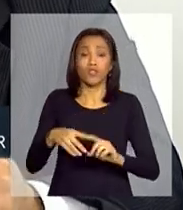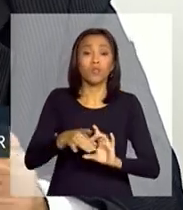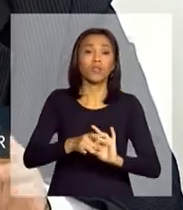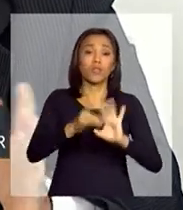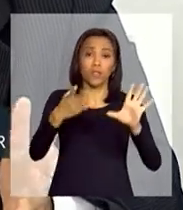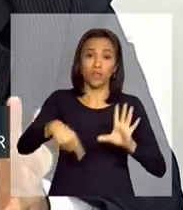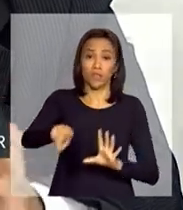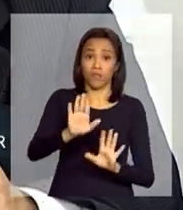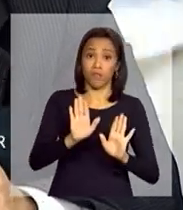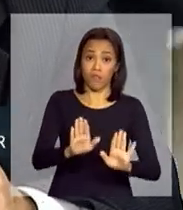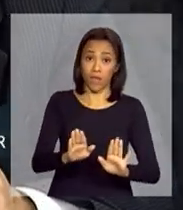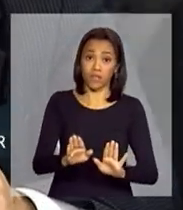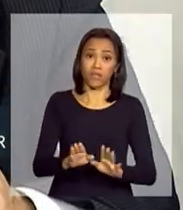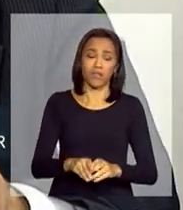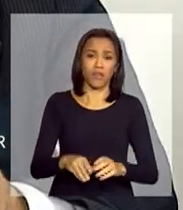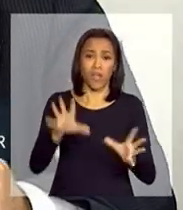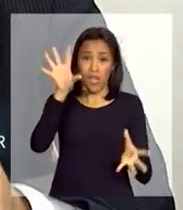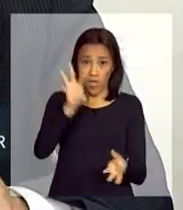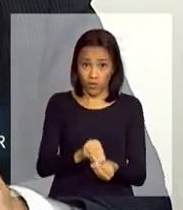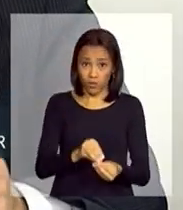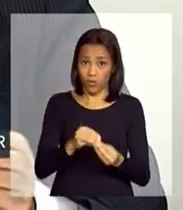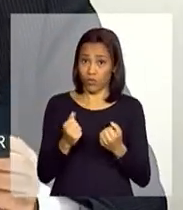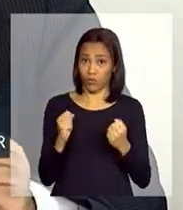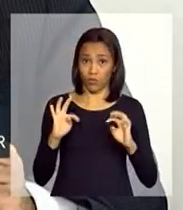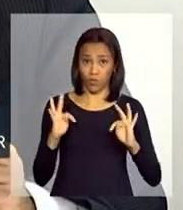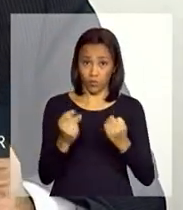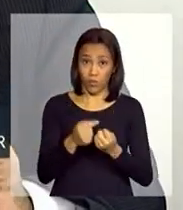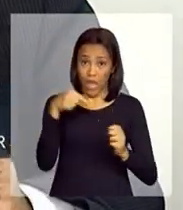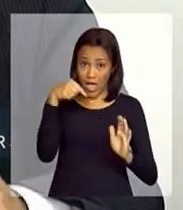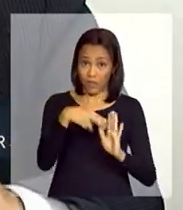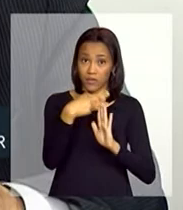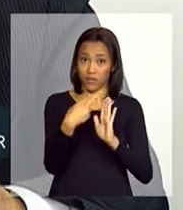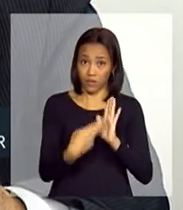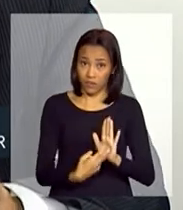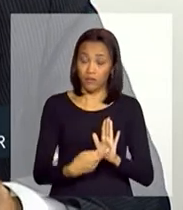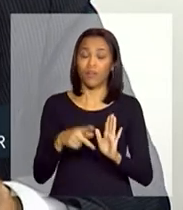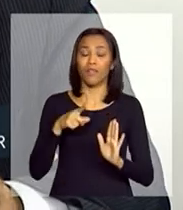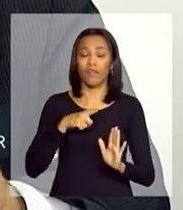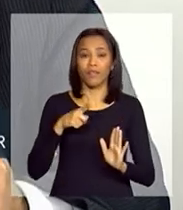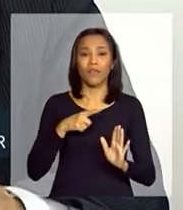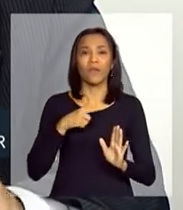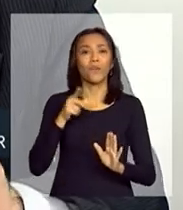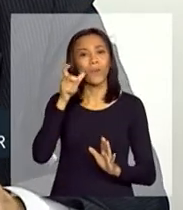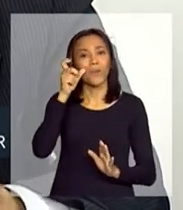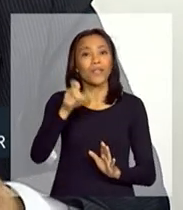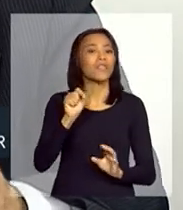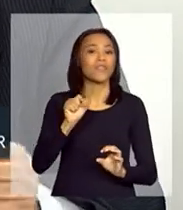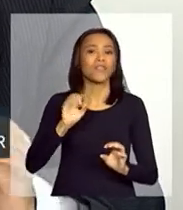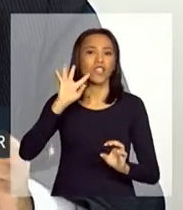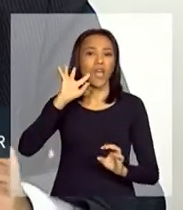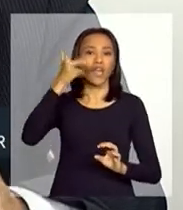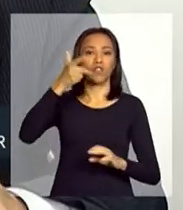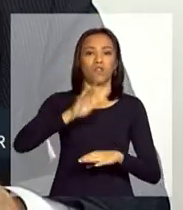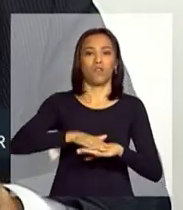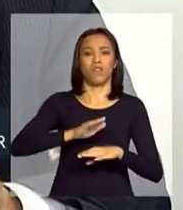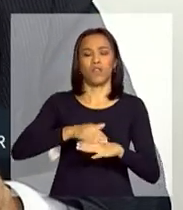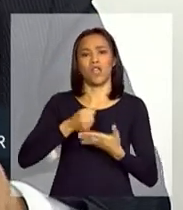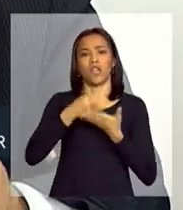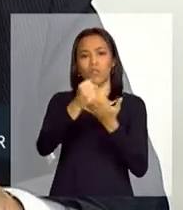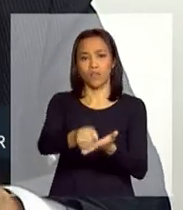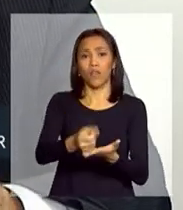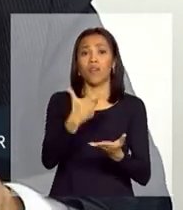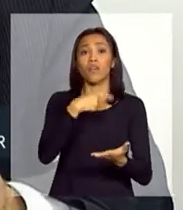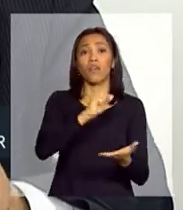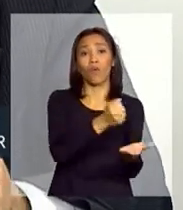a disposição mas em linhas Gerais esse regulamento ele tem o interesse de resolver e de ajudar o